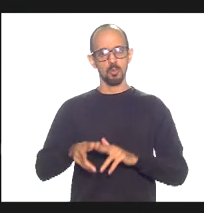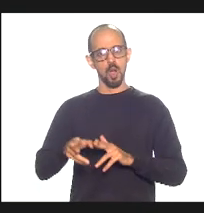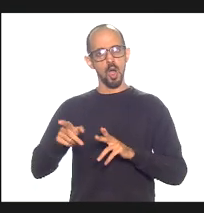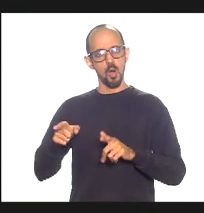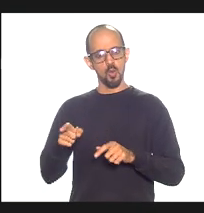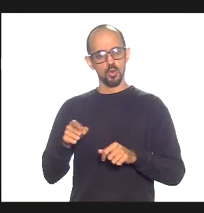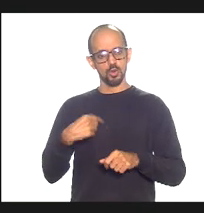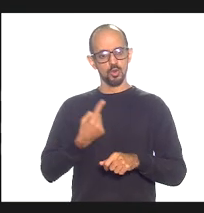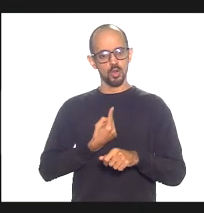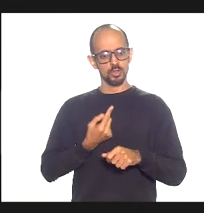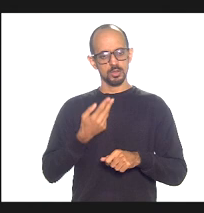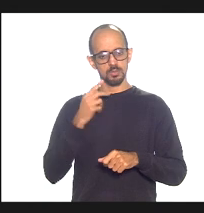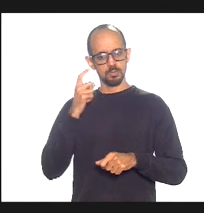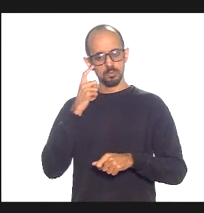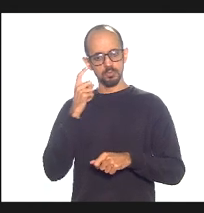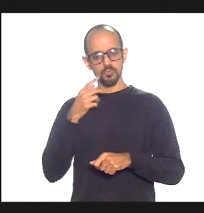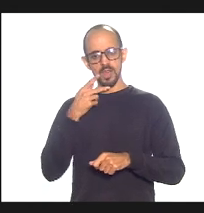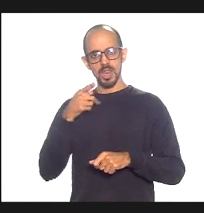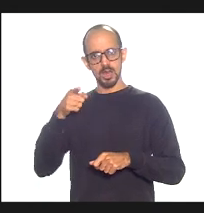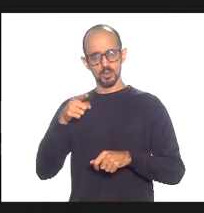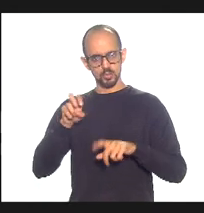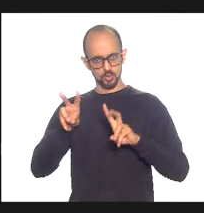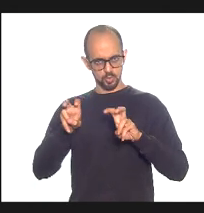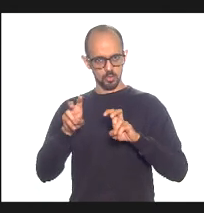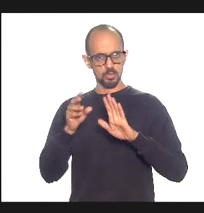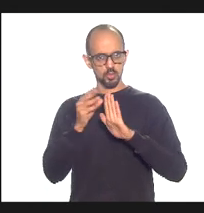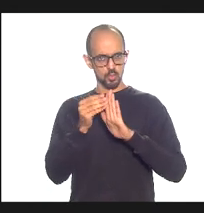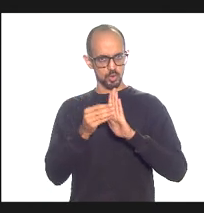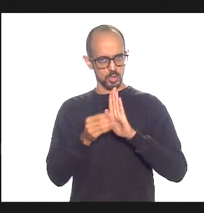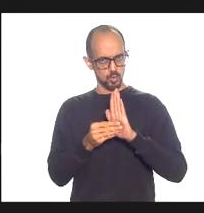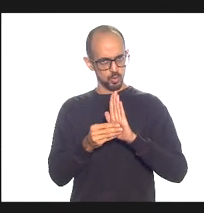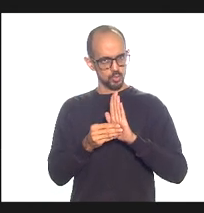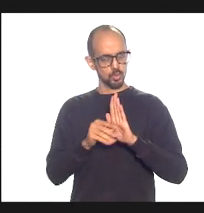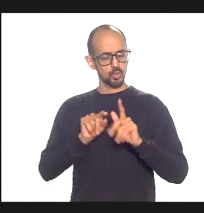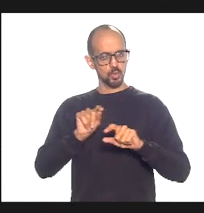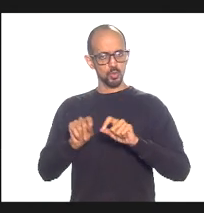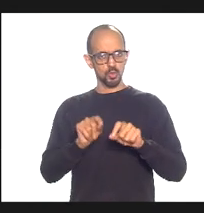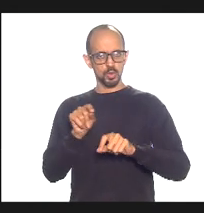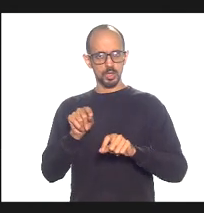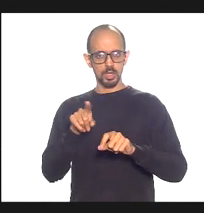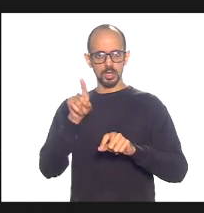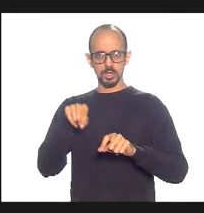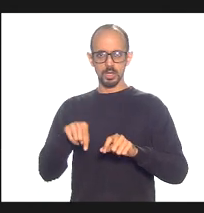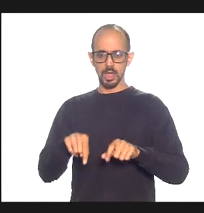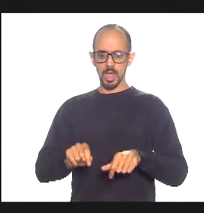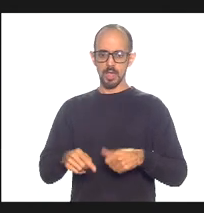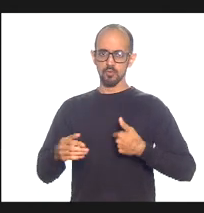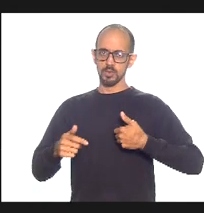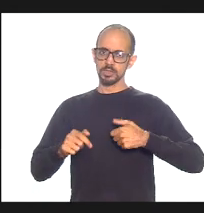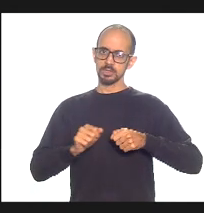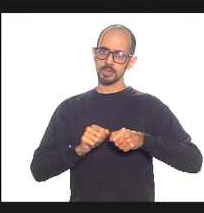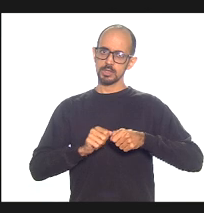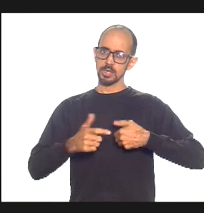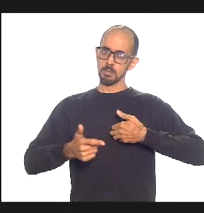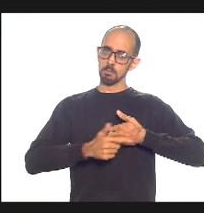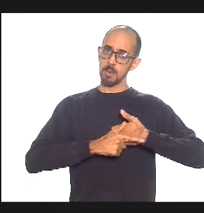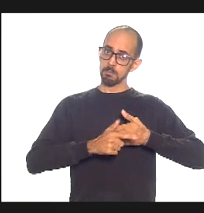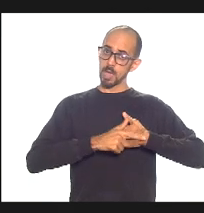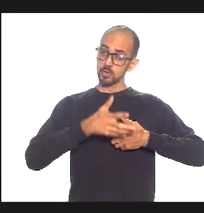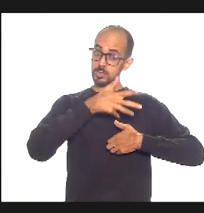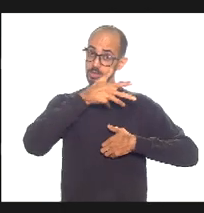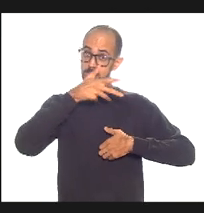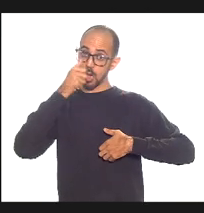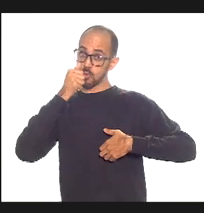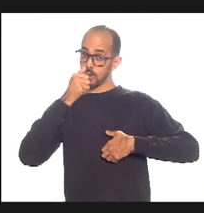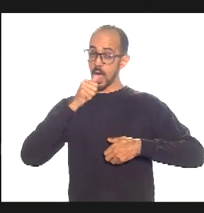colocado diante aí dessa pauta, que vá funcionar ou exercer um papel de salvar